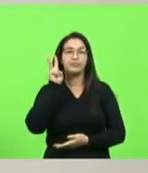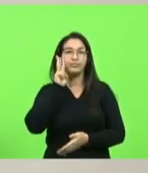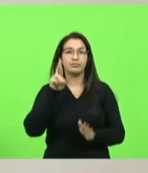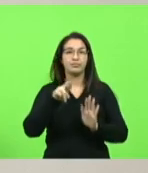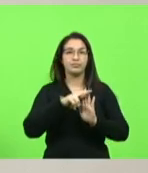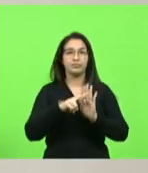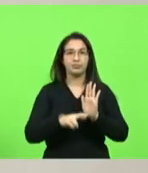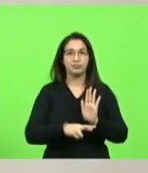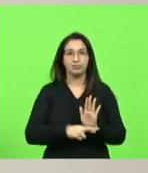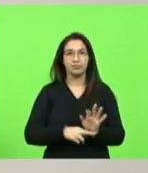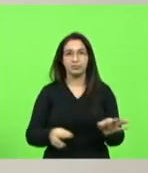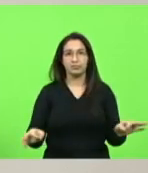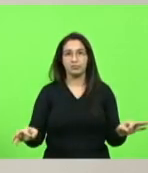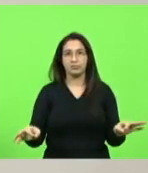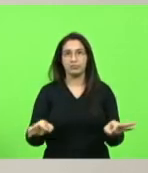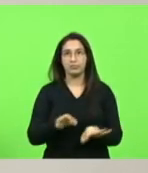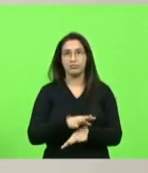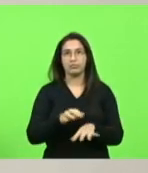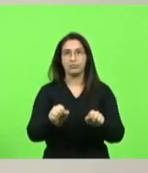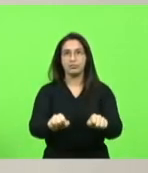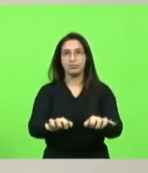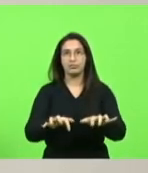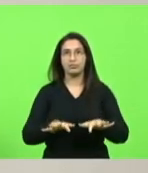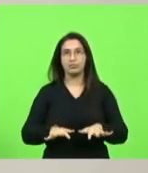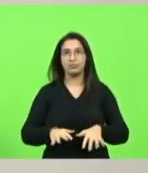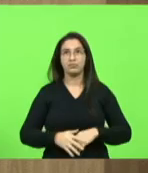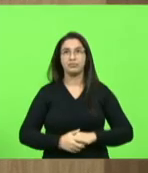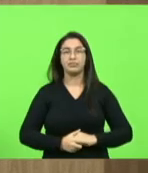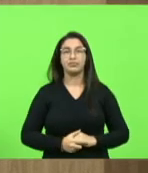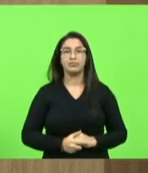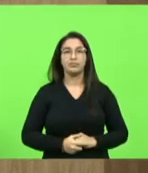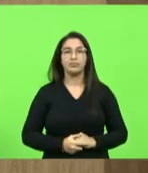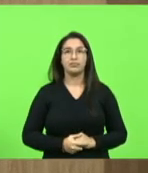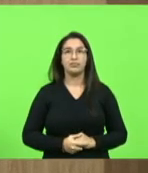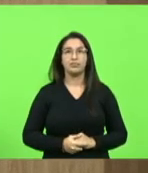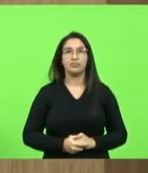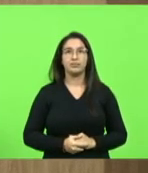-feira no horário regimental está encerrada a sessão